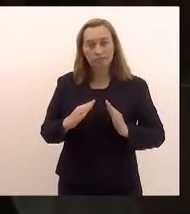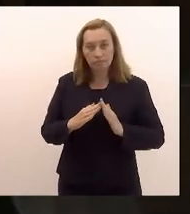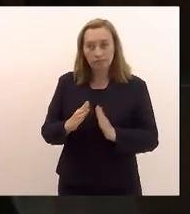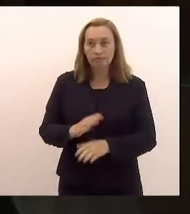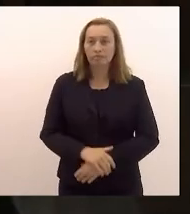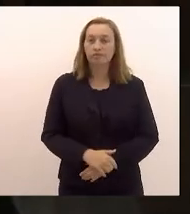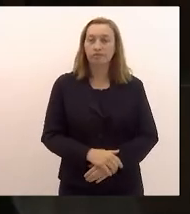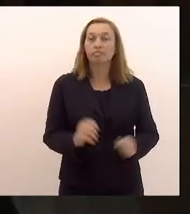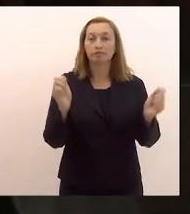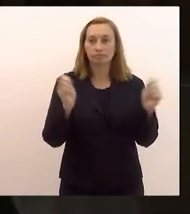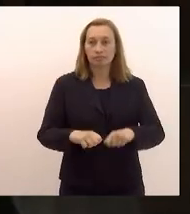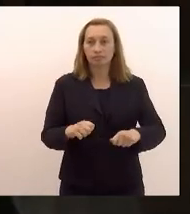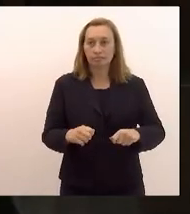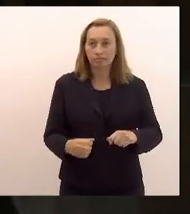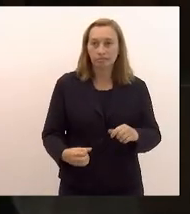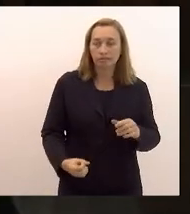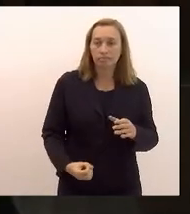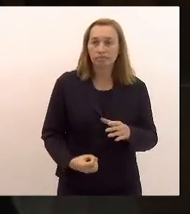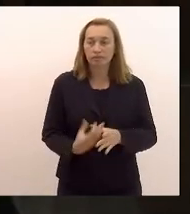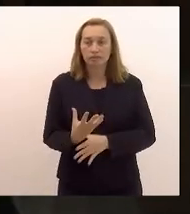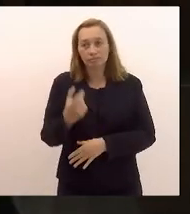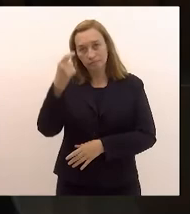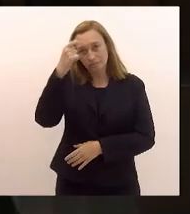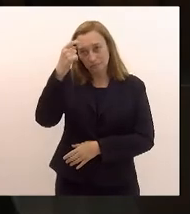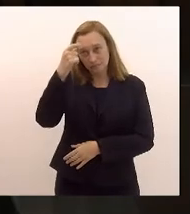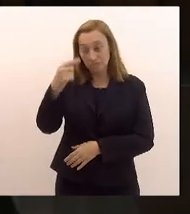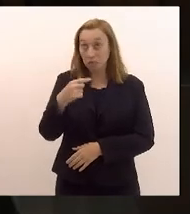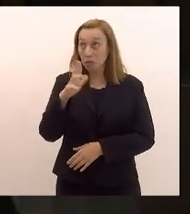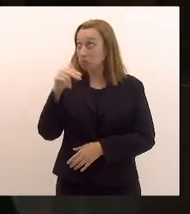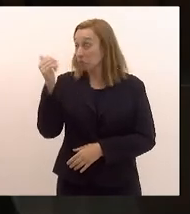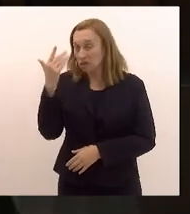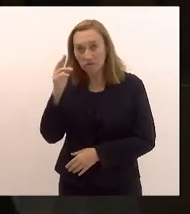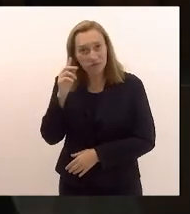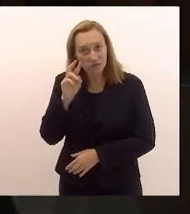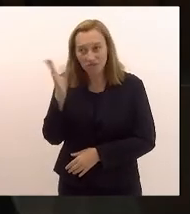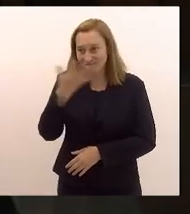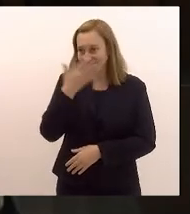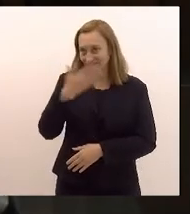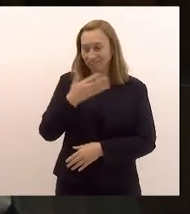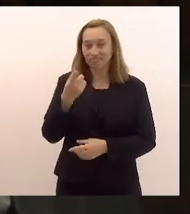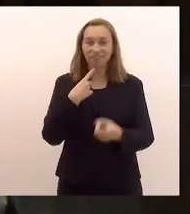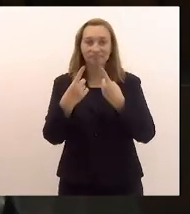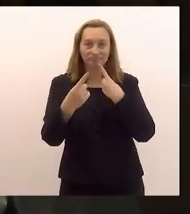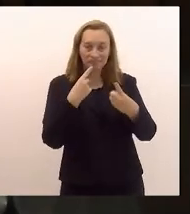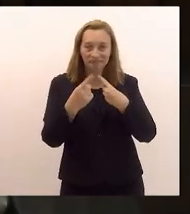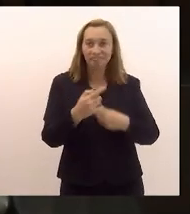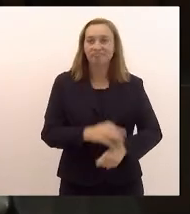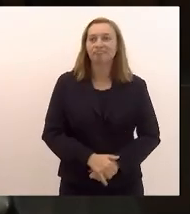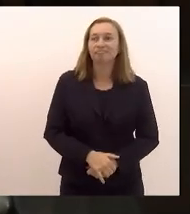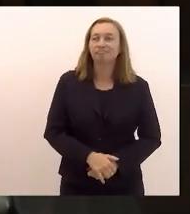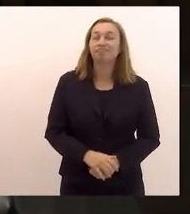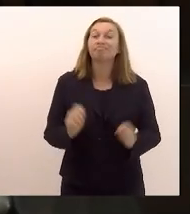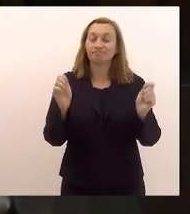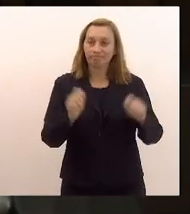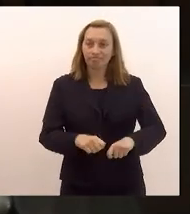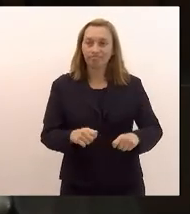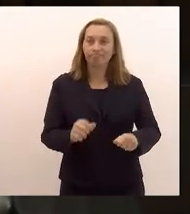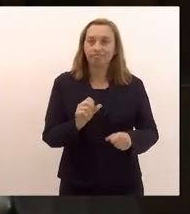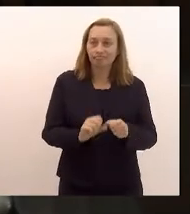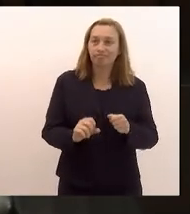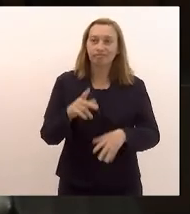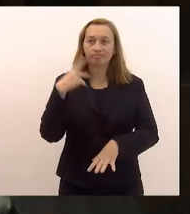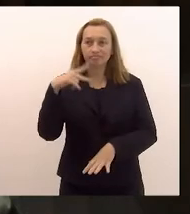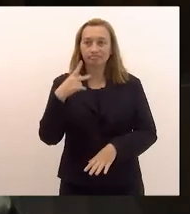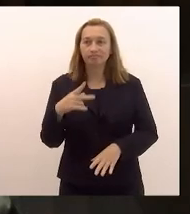só capacidade de construção de consenso que eu nunca vi na minha vida só capacidade de diálogo e o mar capacidade de fazer